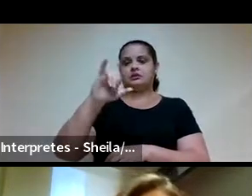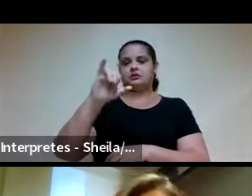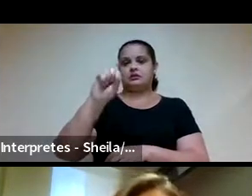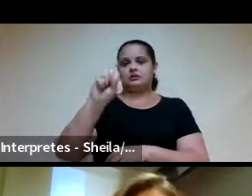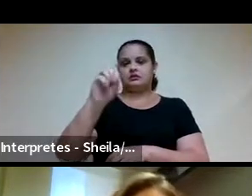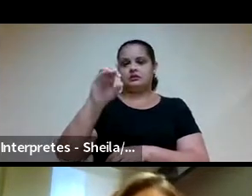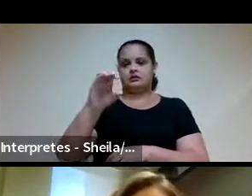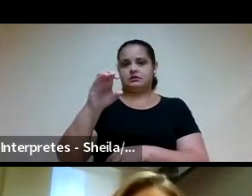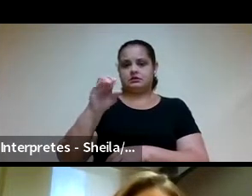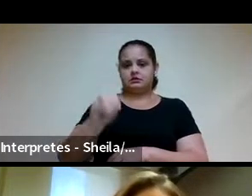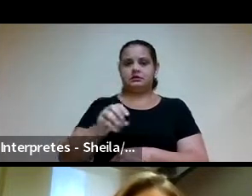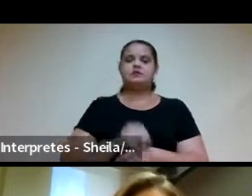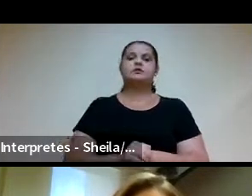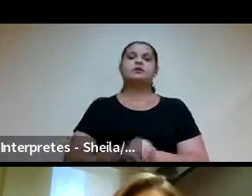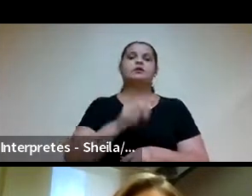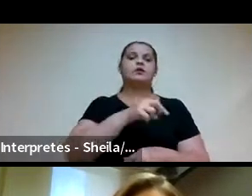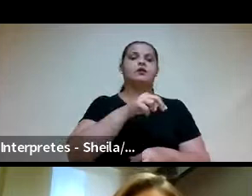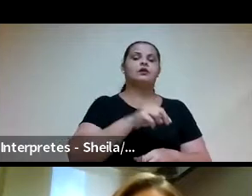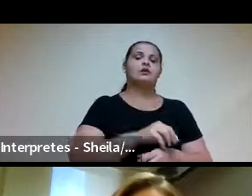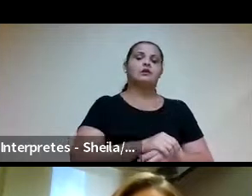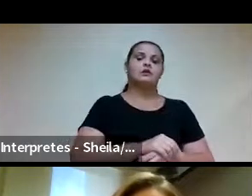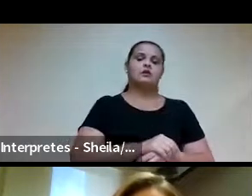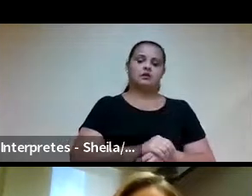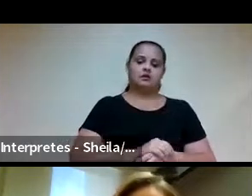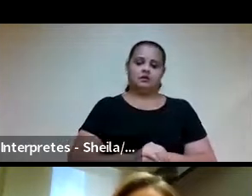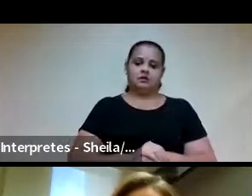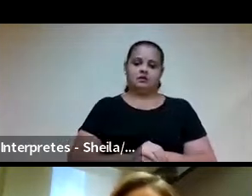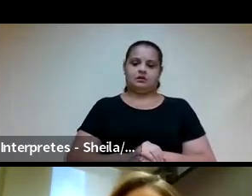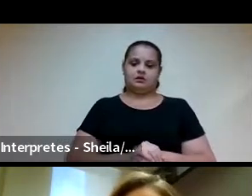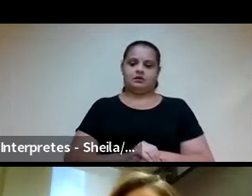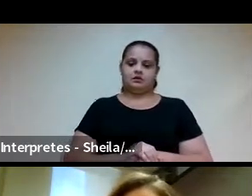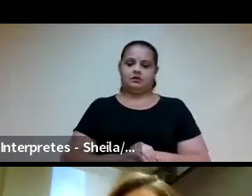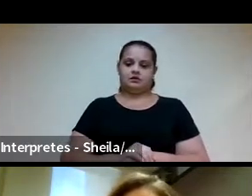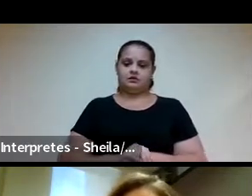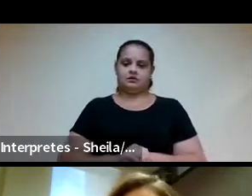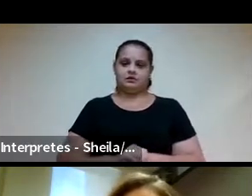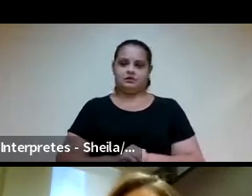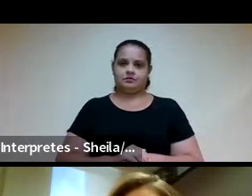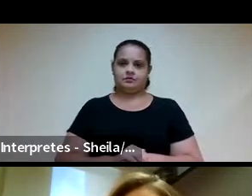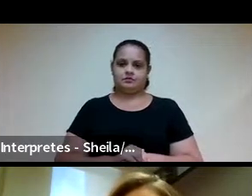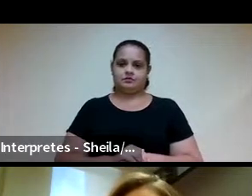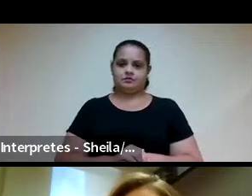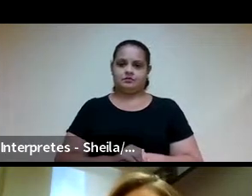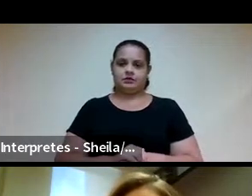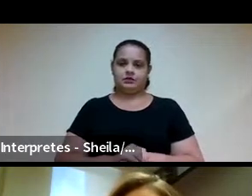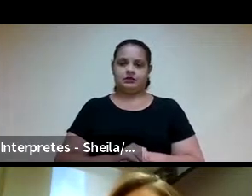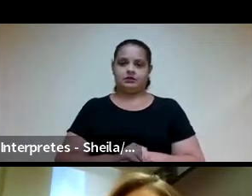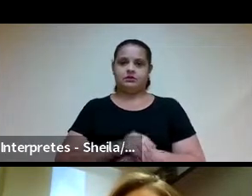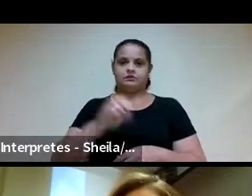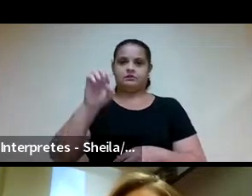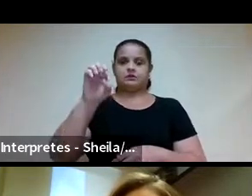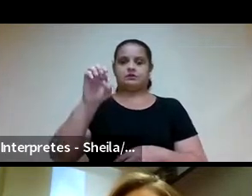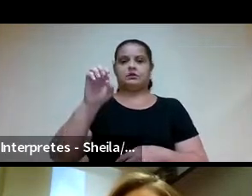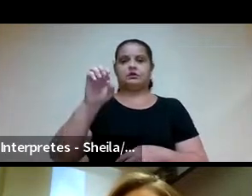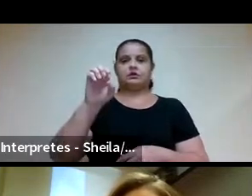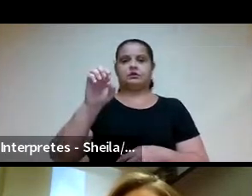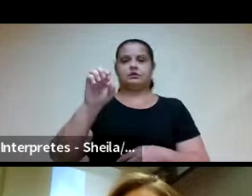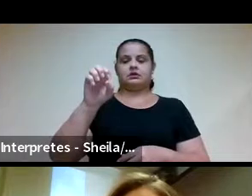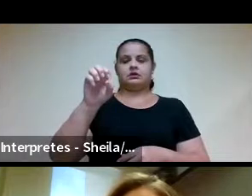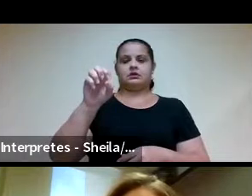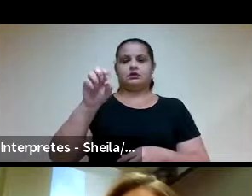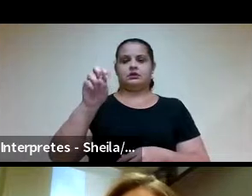neto, o Elson Freitas da Silva, Gilson Joaquim Bezerra, Erasmo Manuel Teixeira. O advogado